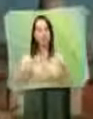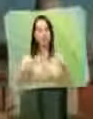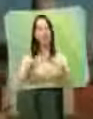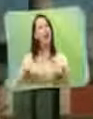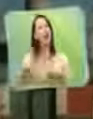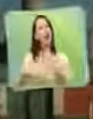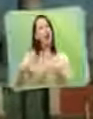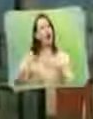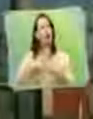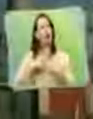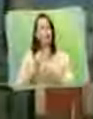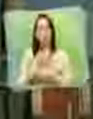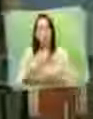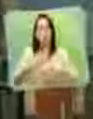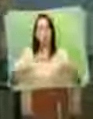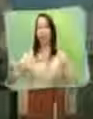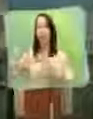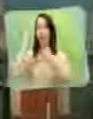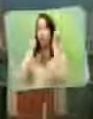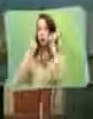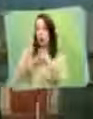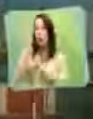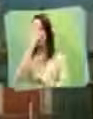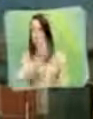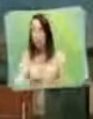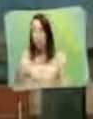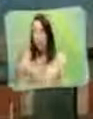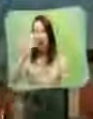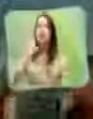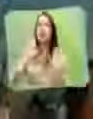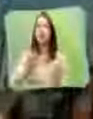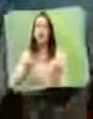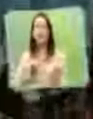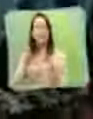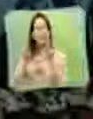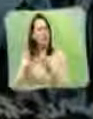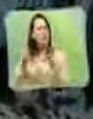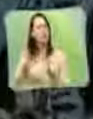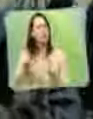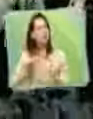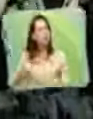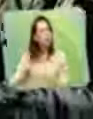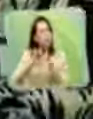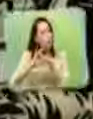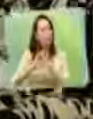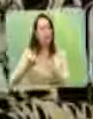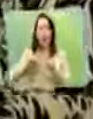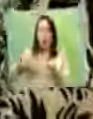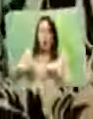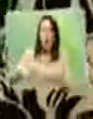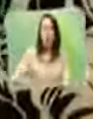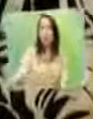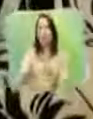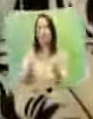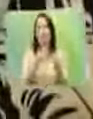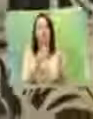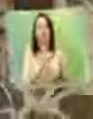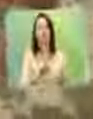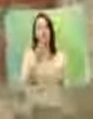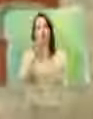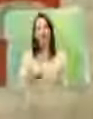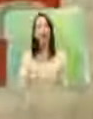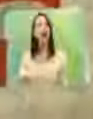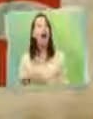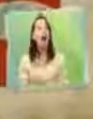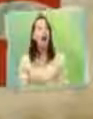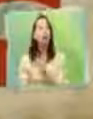da industrialização em algumas regiões do país, trabalhadores se uniram e se organizaram na luta pelos seus direitos,